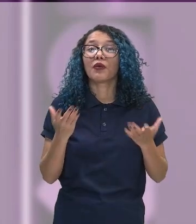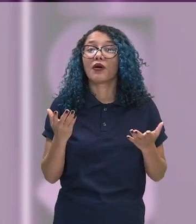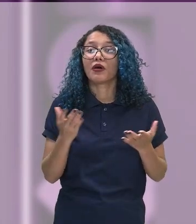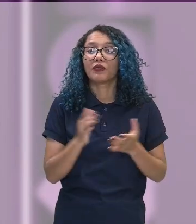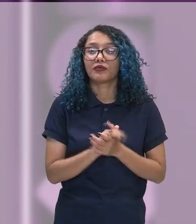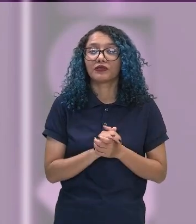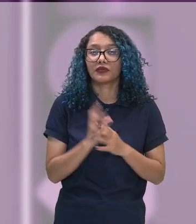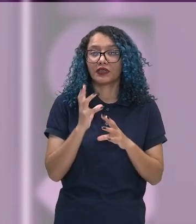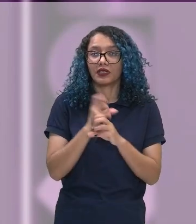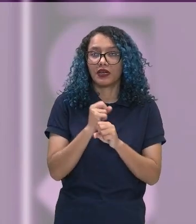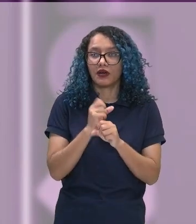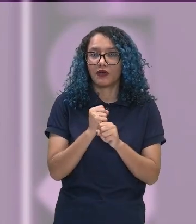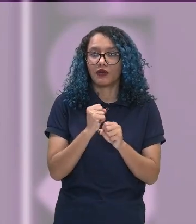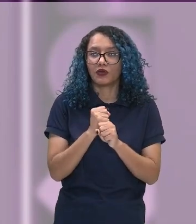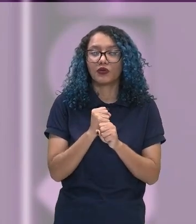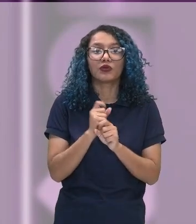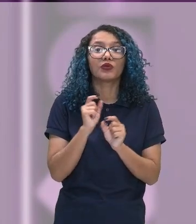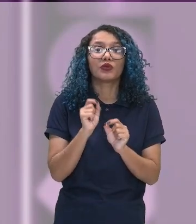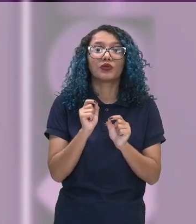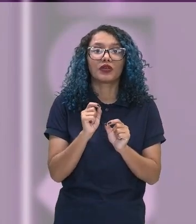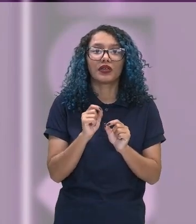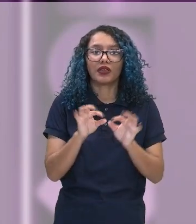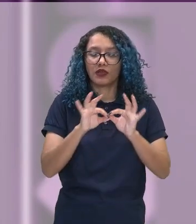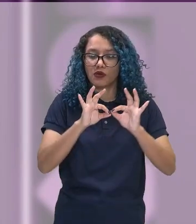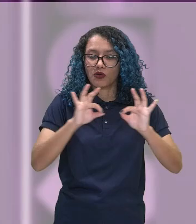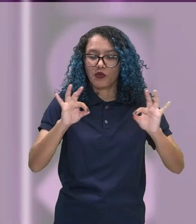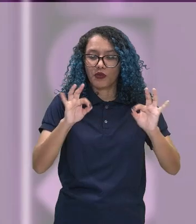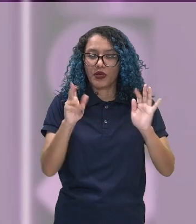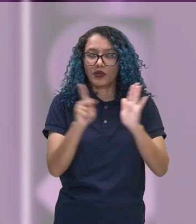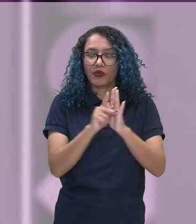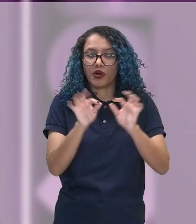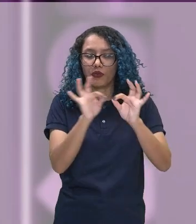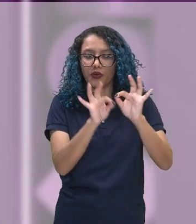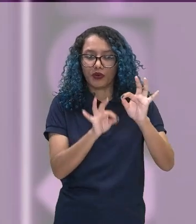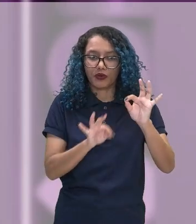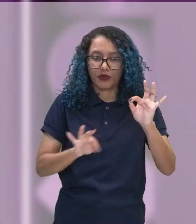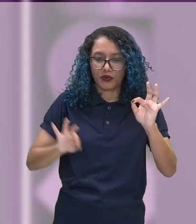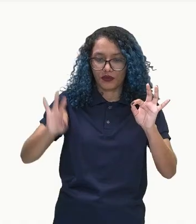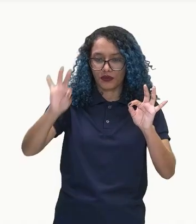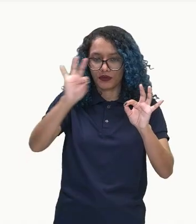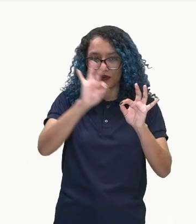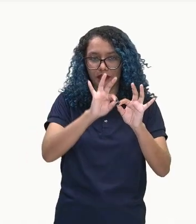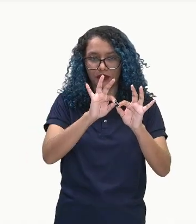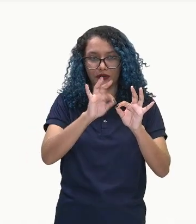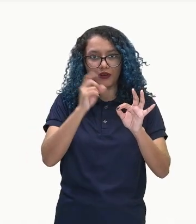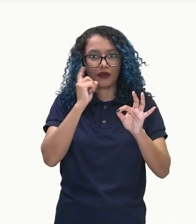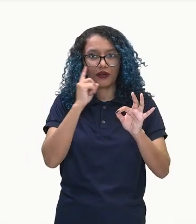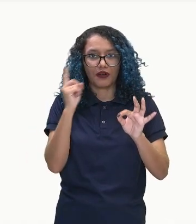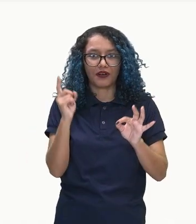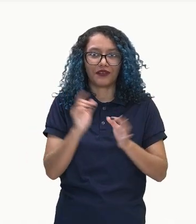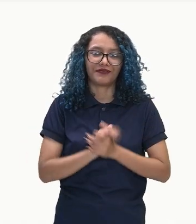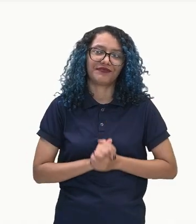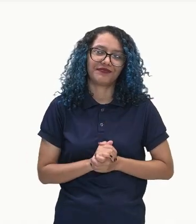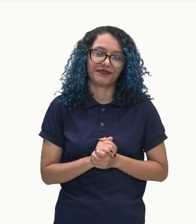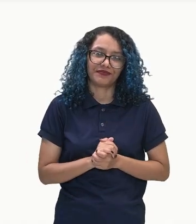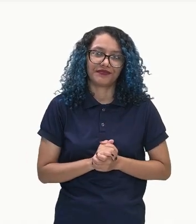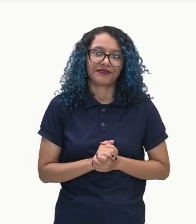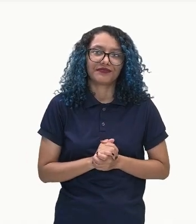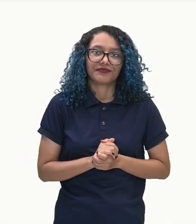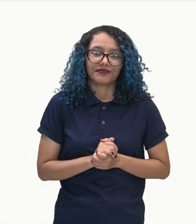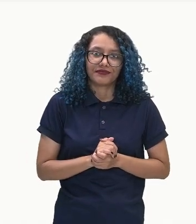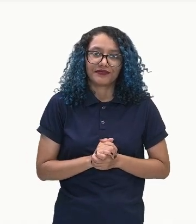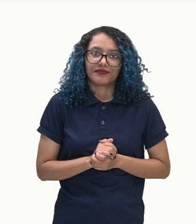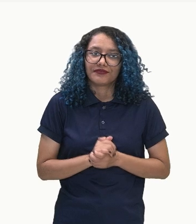cálculo do comprimento de uma circunferência. E aí, olha só eu aqui de novo, olha só, agora eu estou do lado aqui, né, de